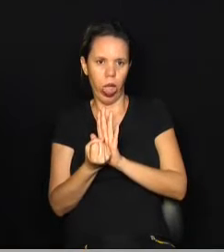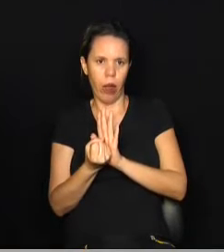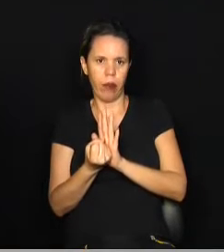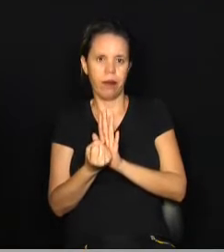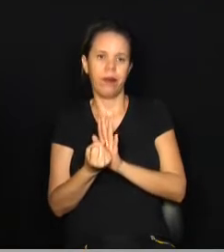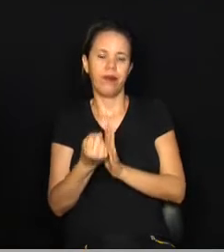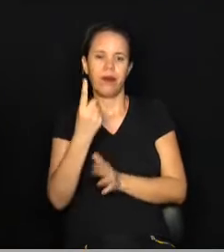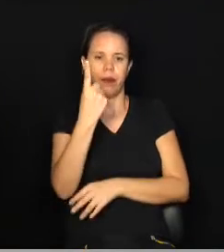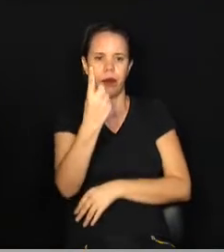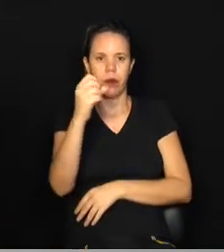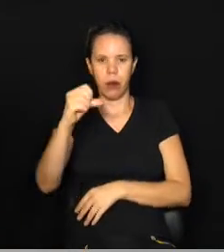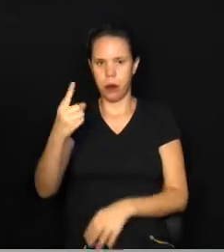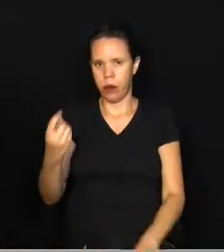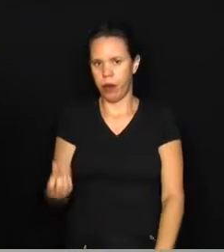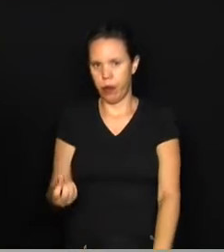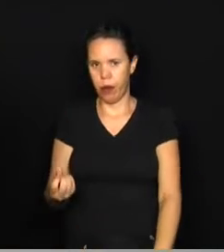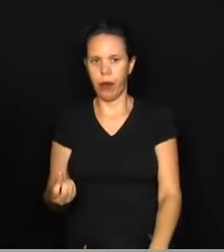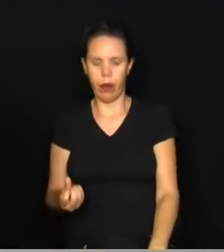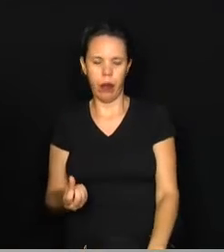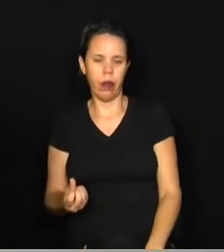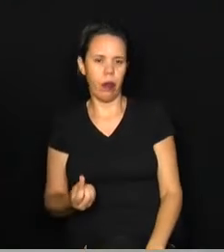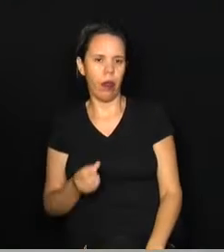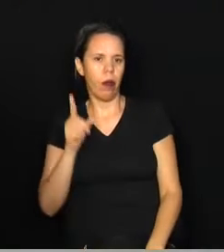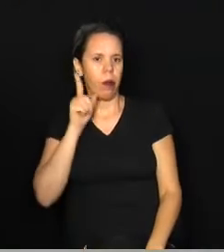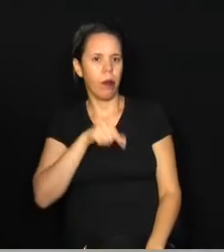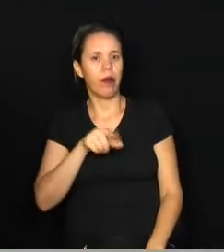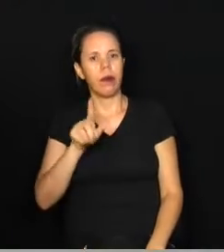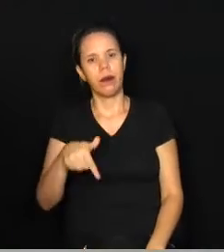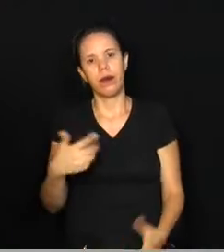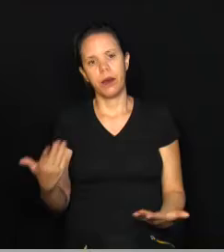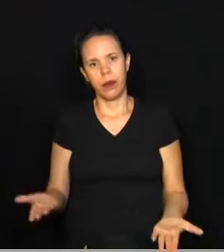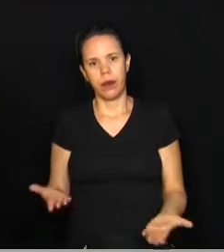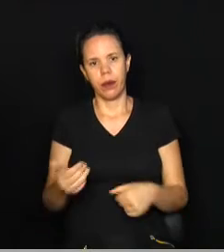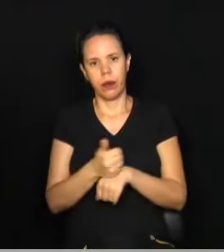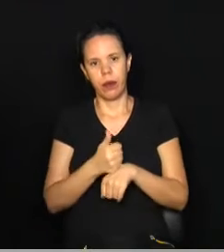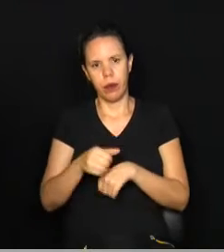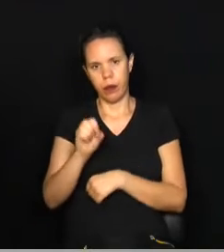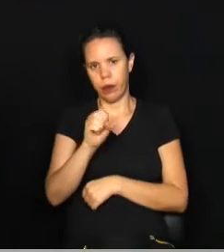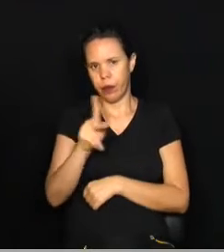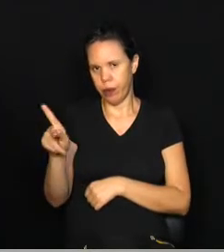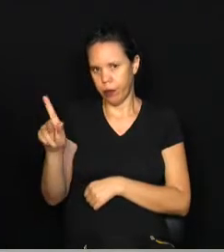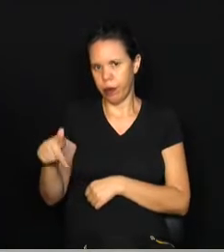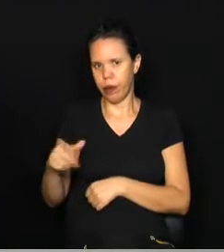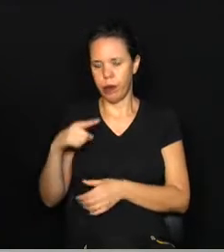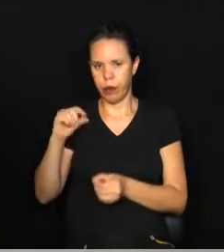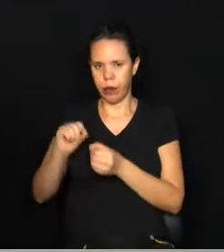em 1916. Então, o optometrista é uma atividade que já vem sendo